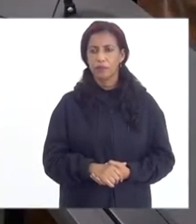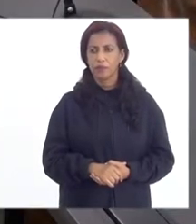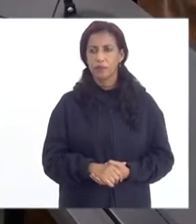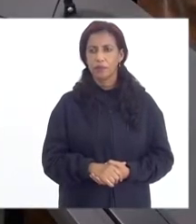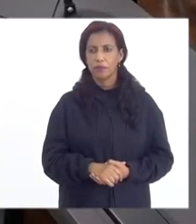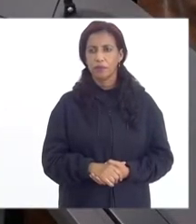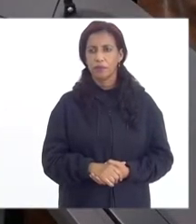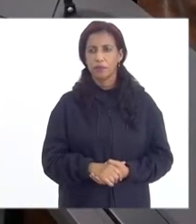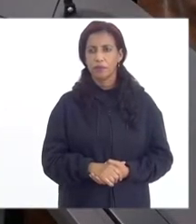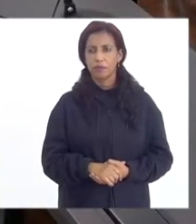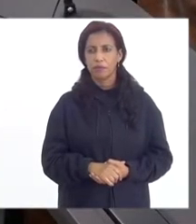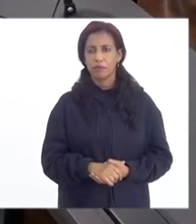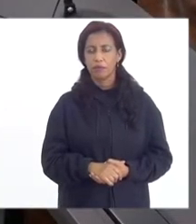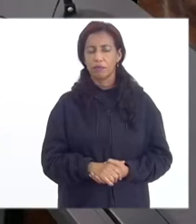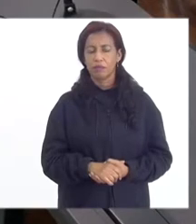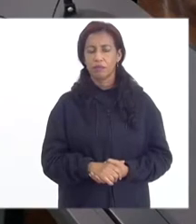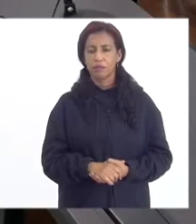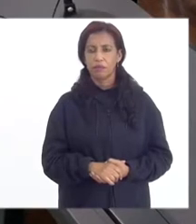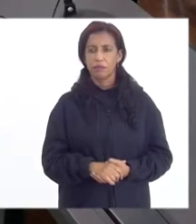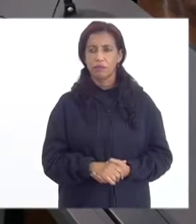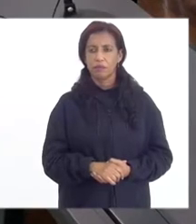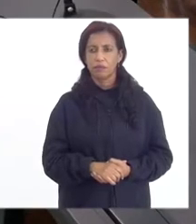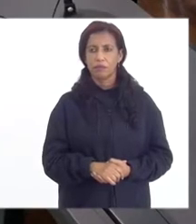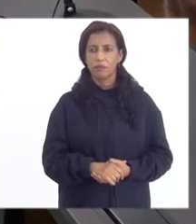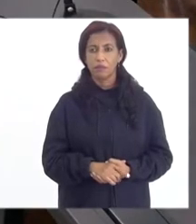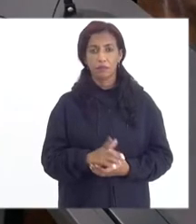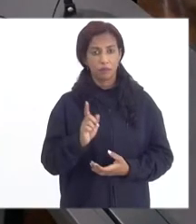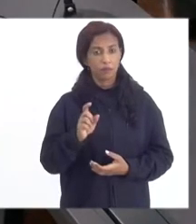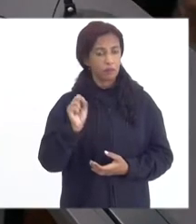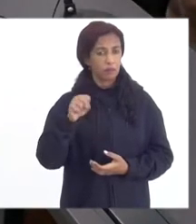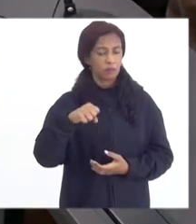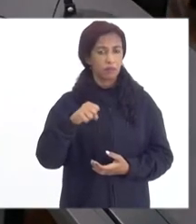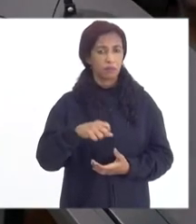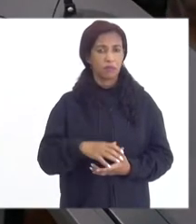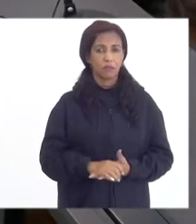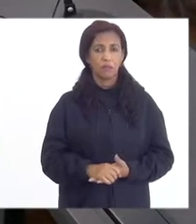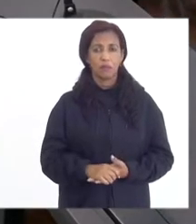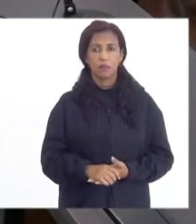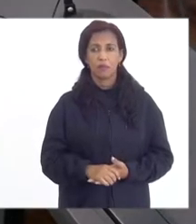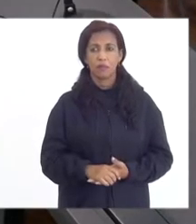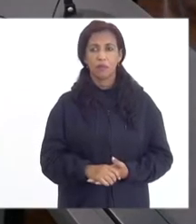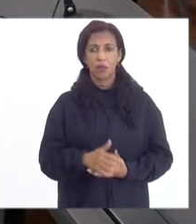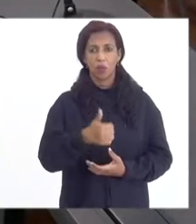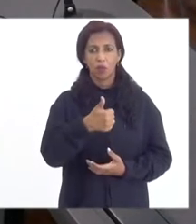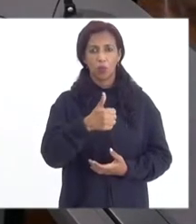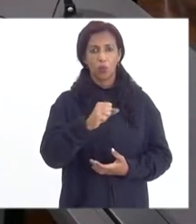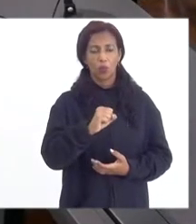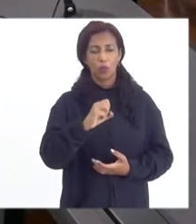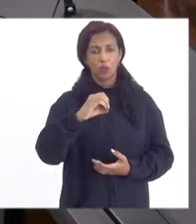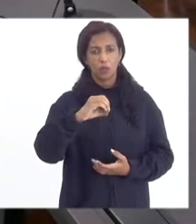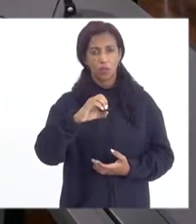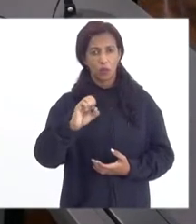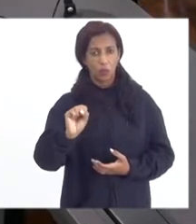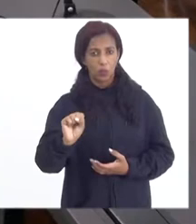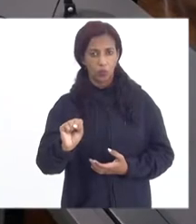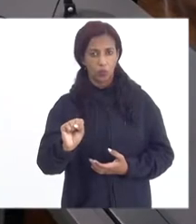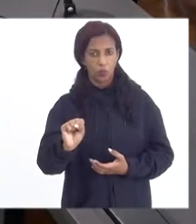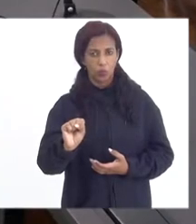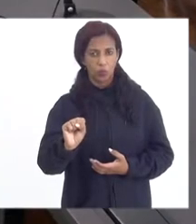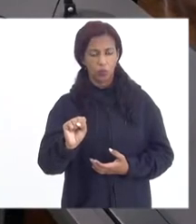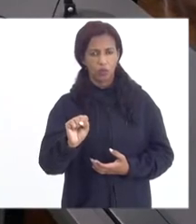Eu não estou vendo, está na ordem certa isso? Isso mesmo, isso mesmo. Não, projeto de lei 1808, sobre a seção